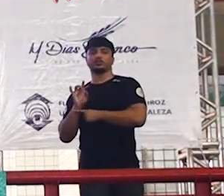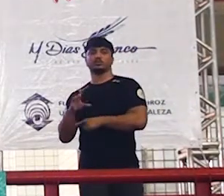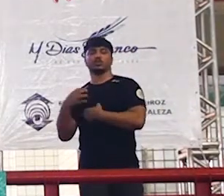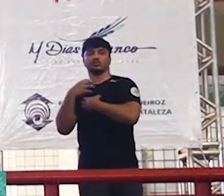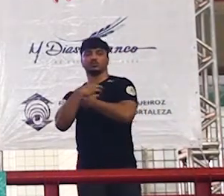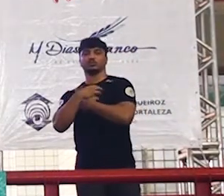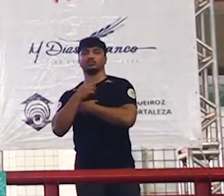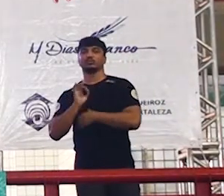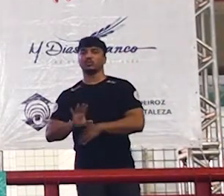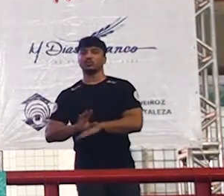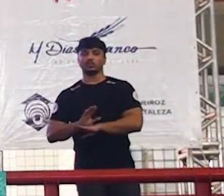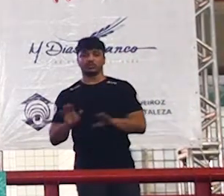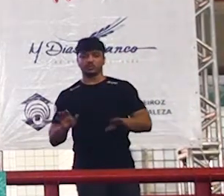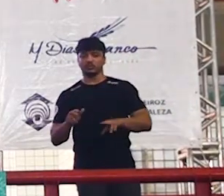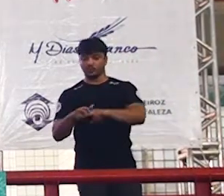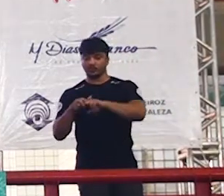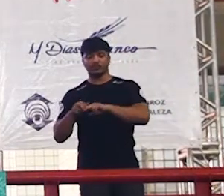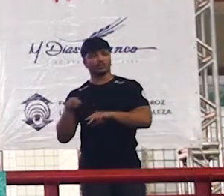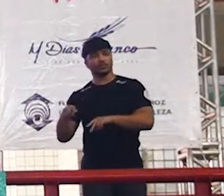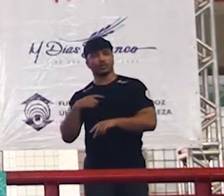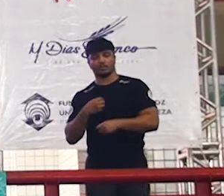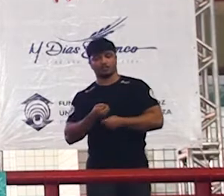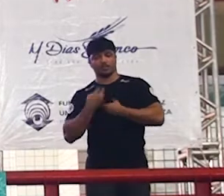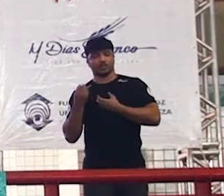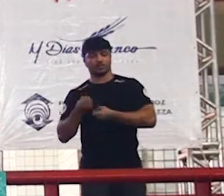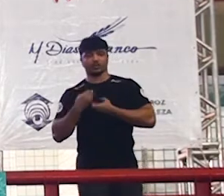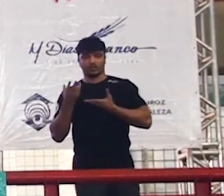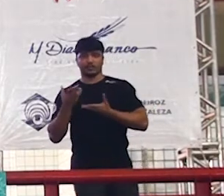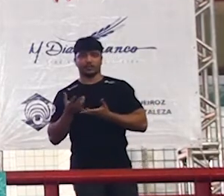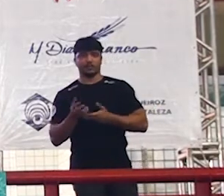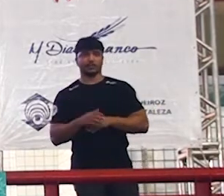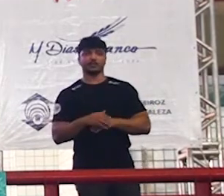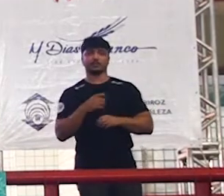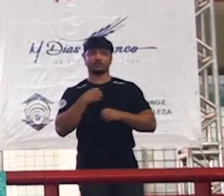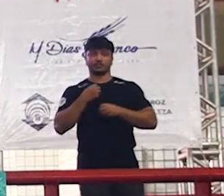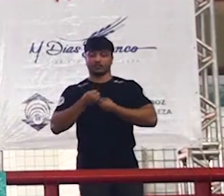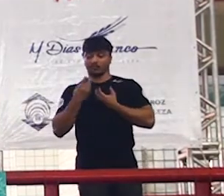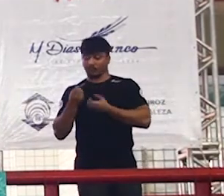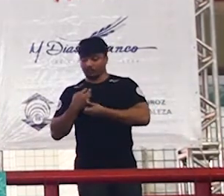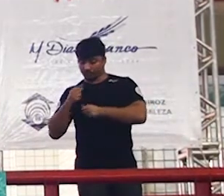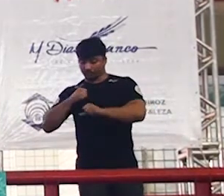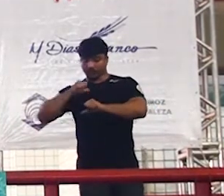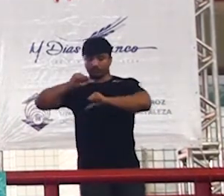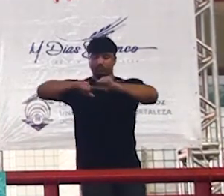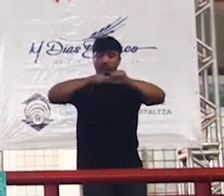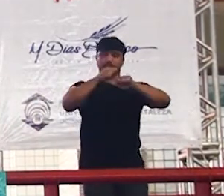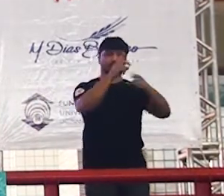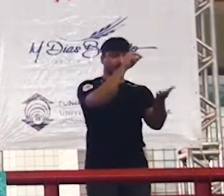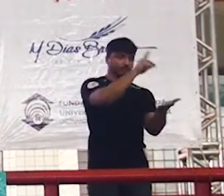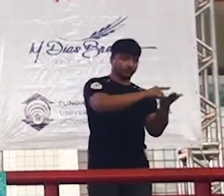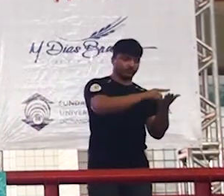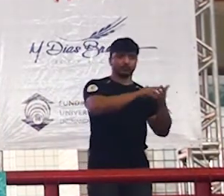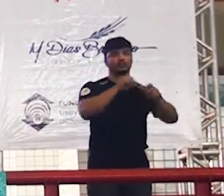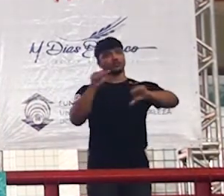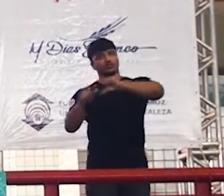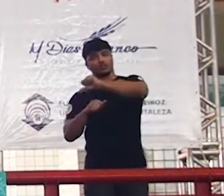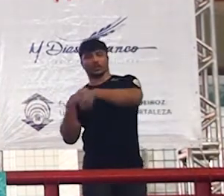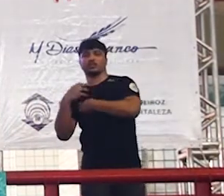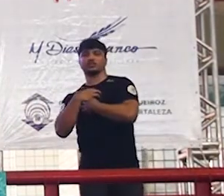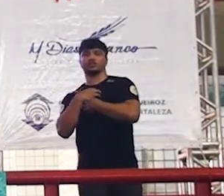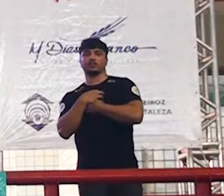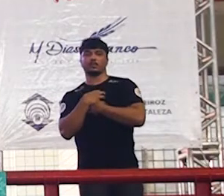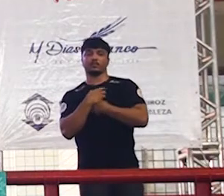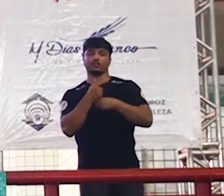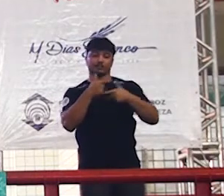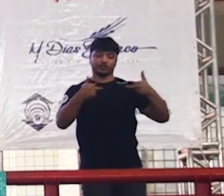para o conotativo. É isso que a poesia faz. A poesia transfigura a realidade. A